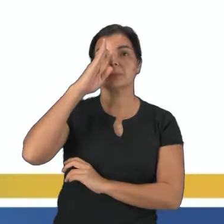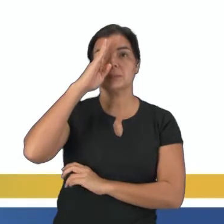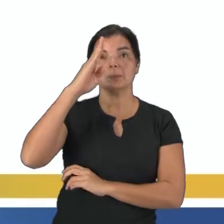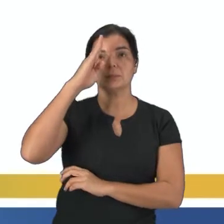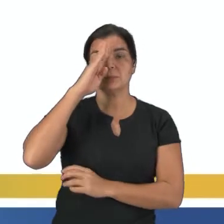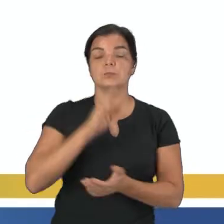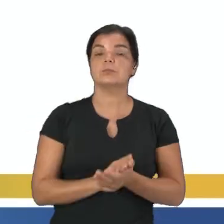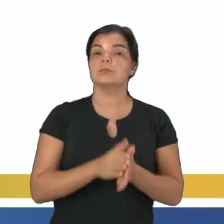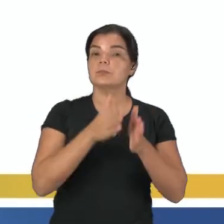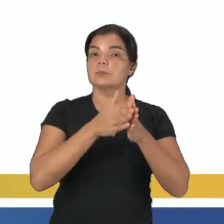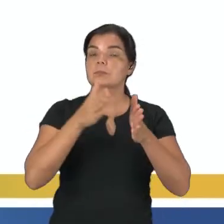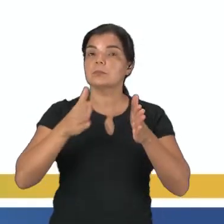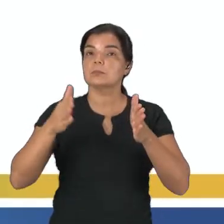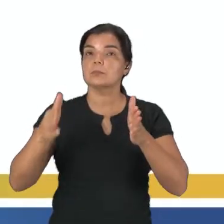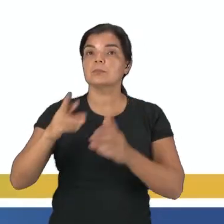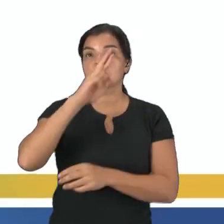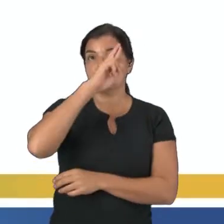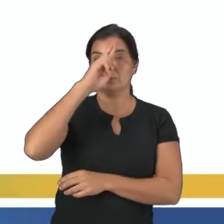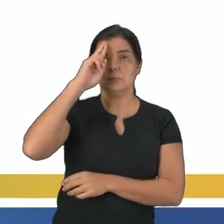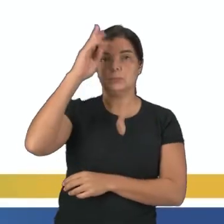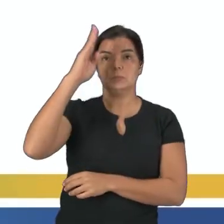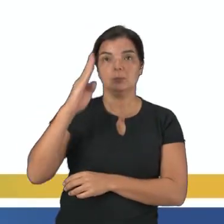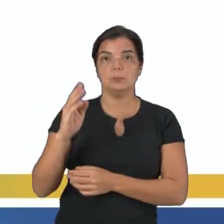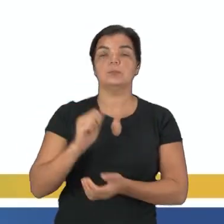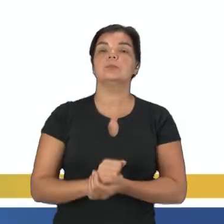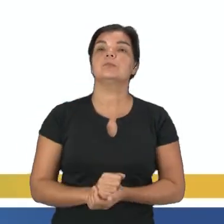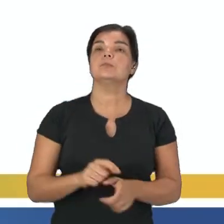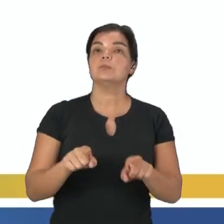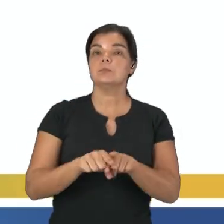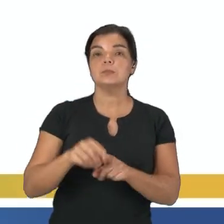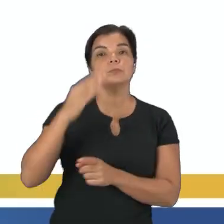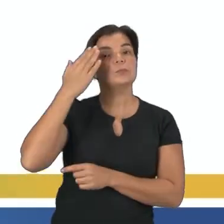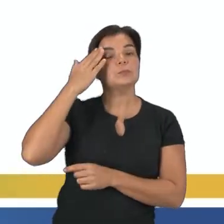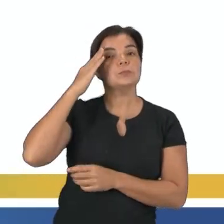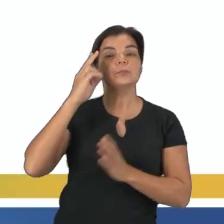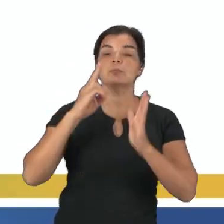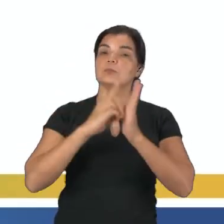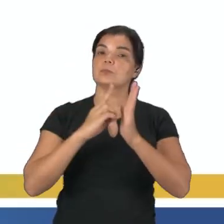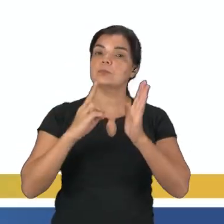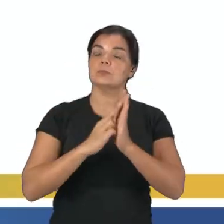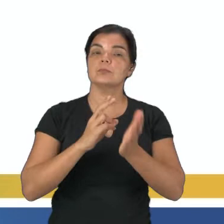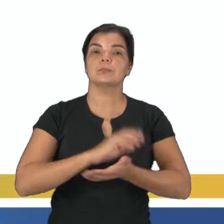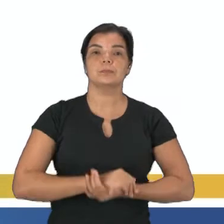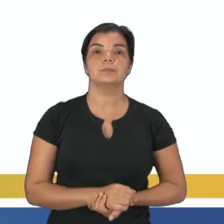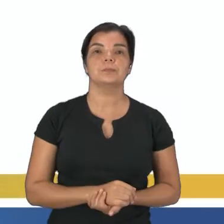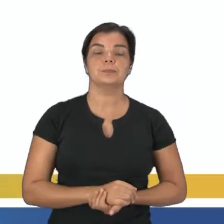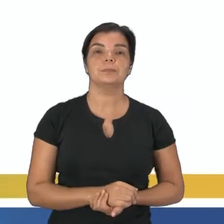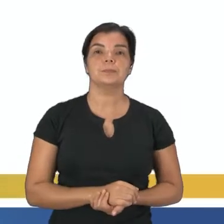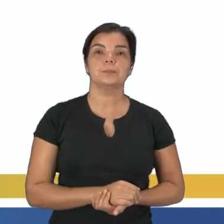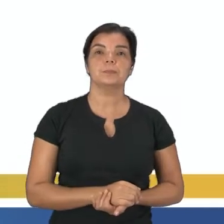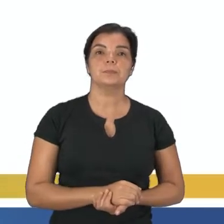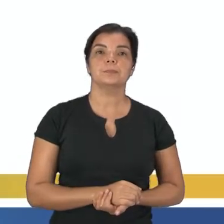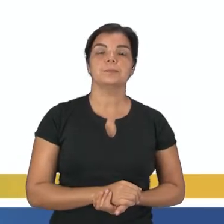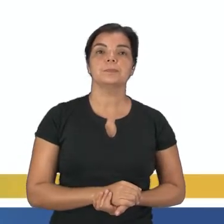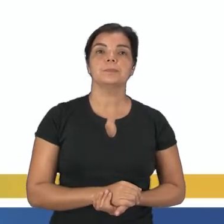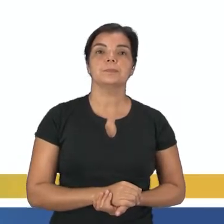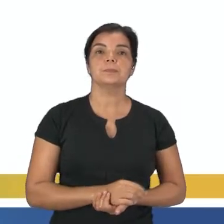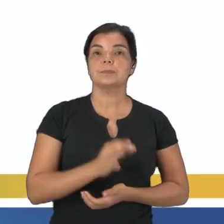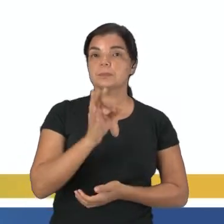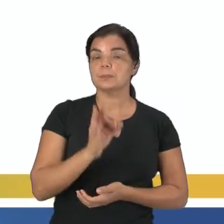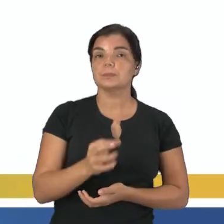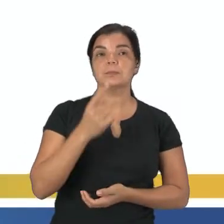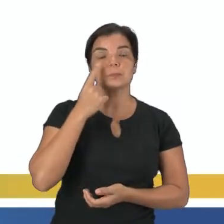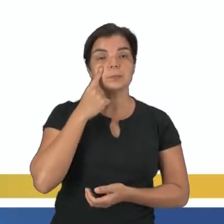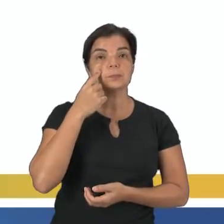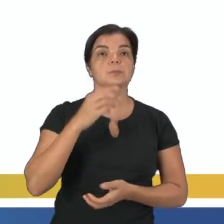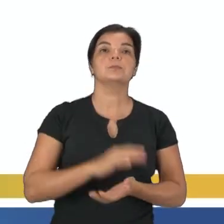Características principais de cada período da história do Brasil, segundo a concepção dos índios no Acre, certo? Os